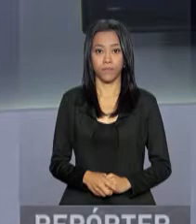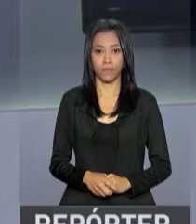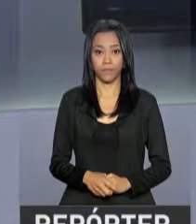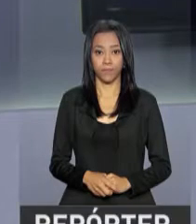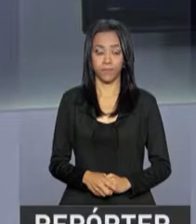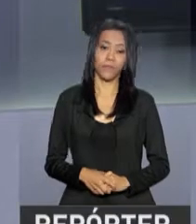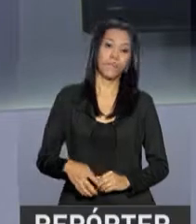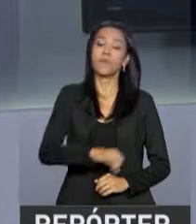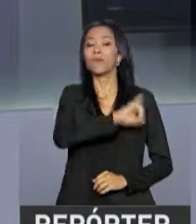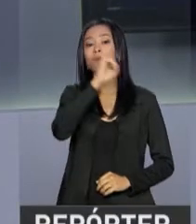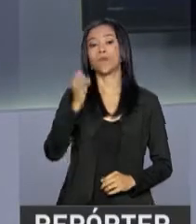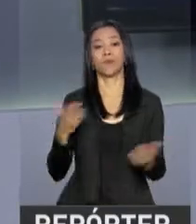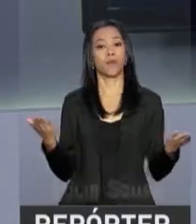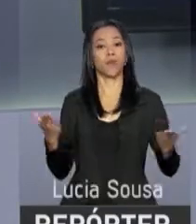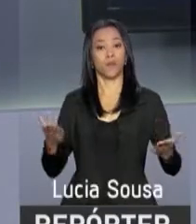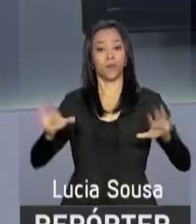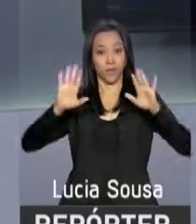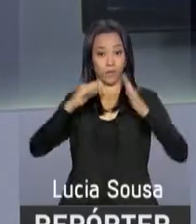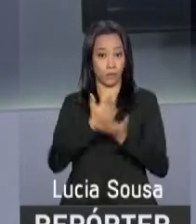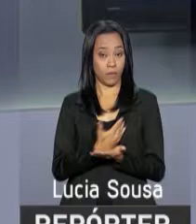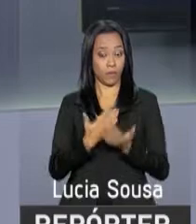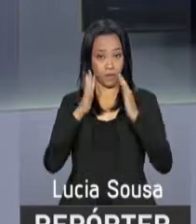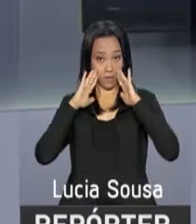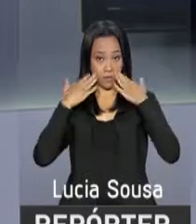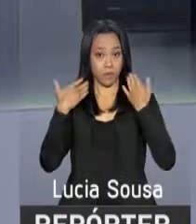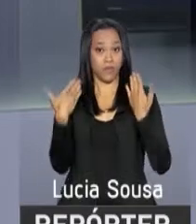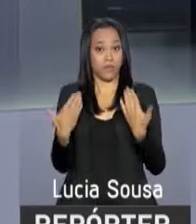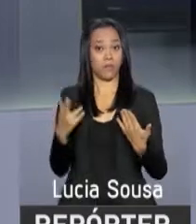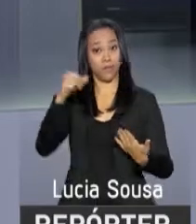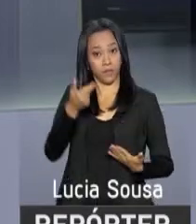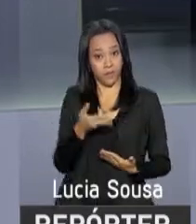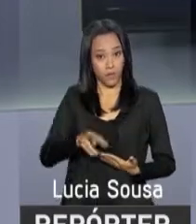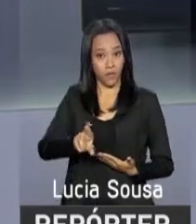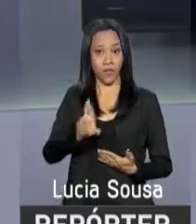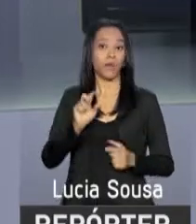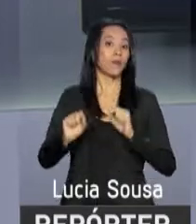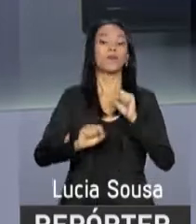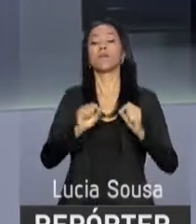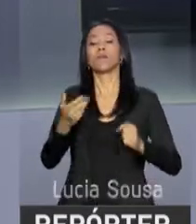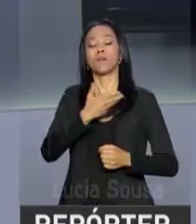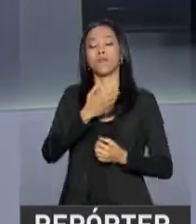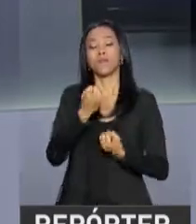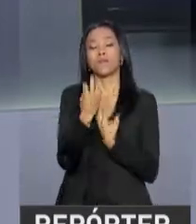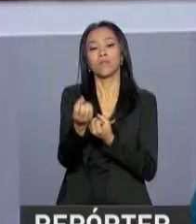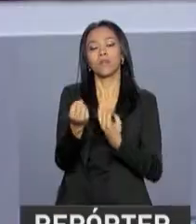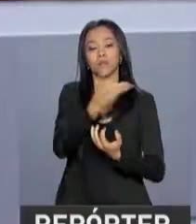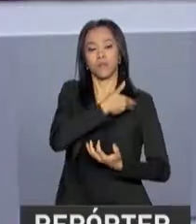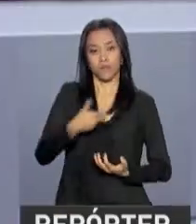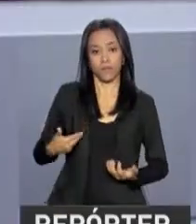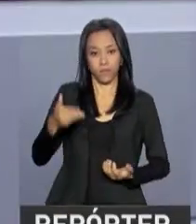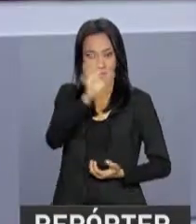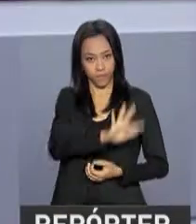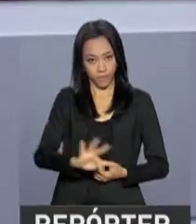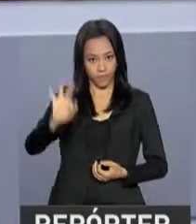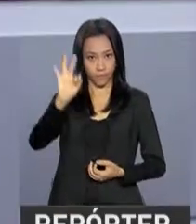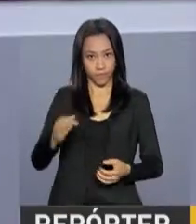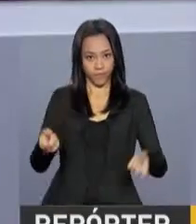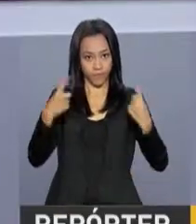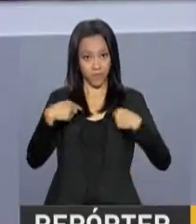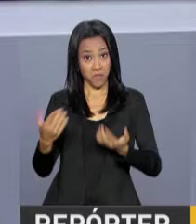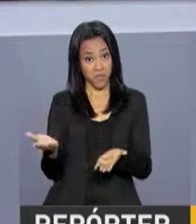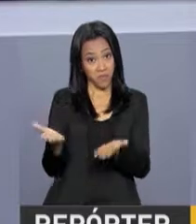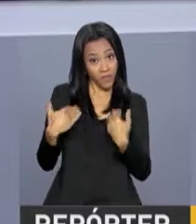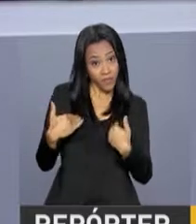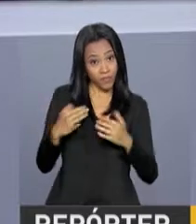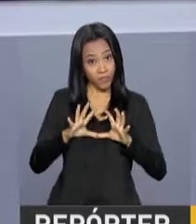olá começa agora mais um repórter nbr com as notícias do governo federal entre para o time da